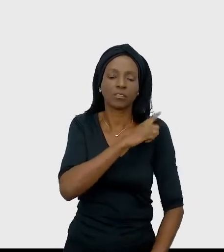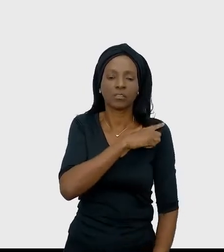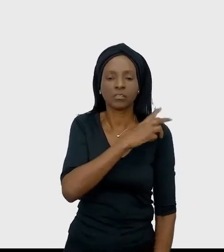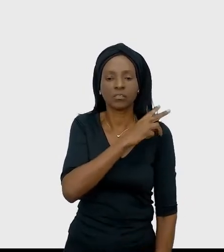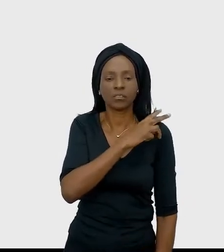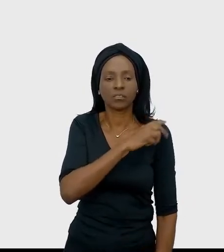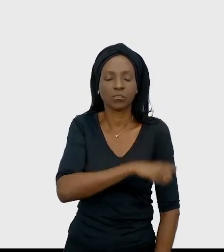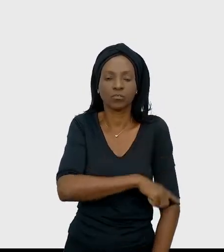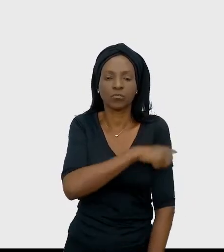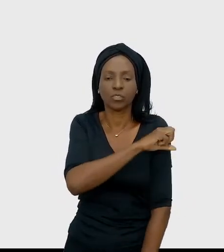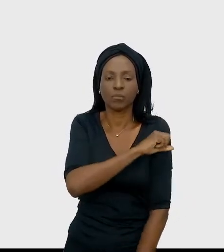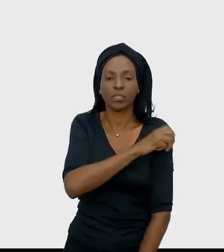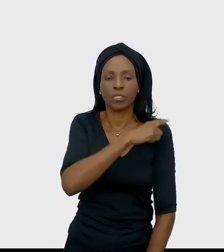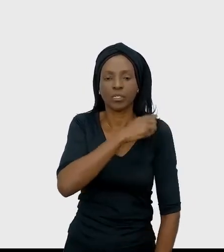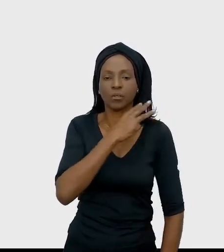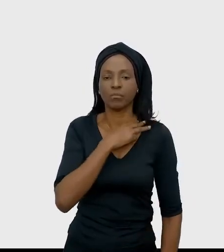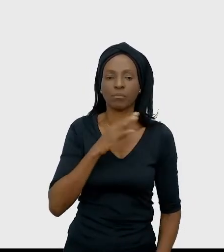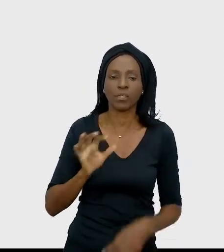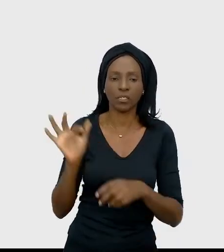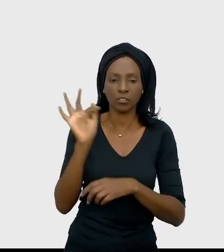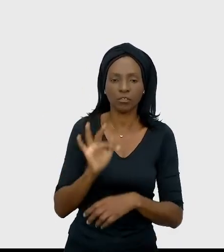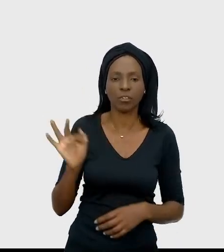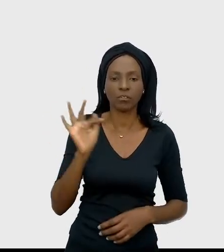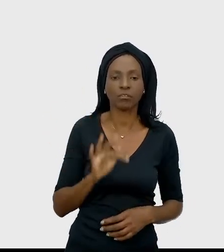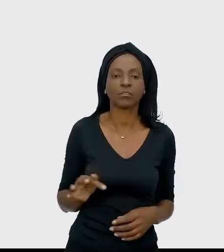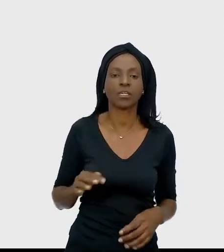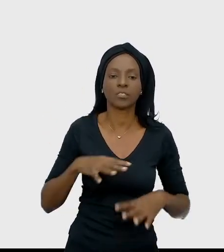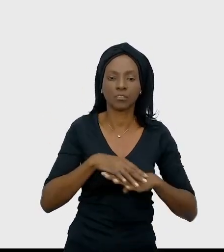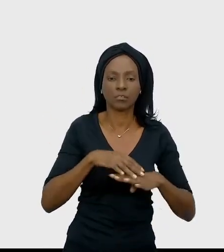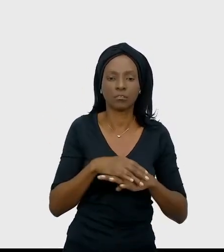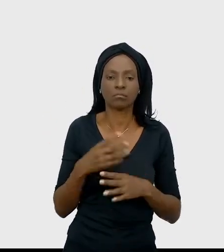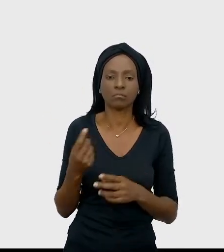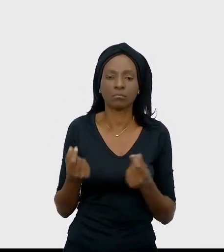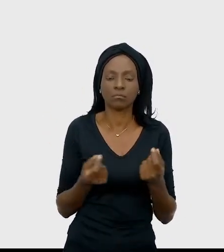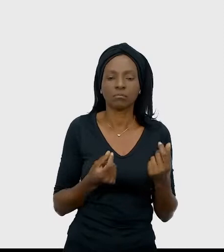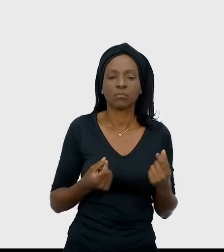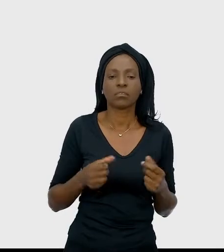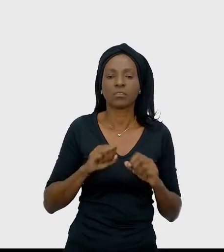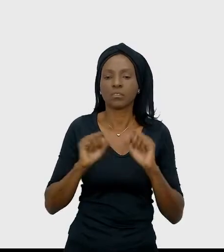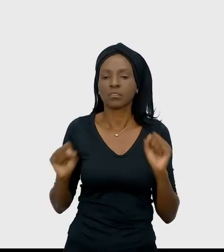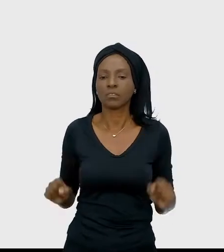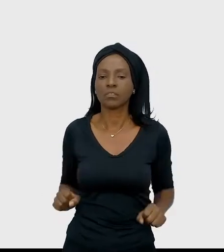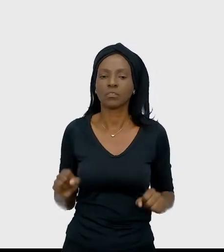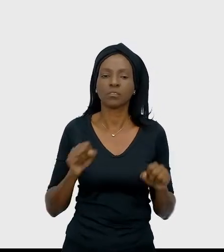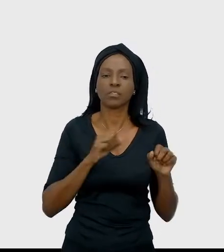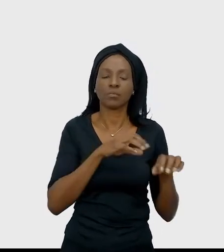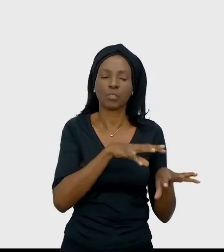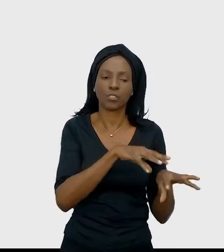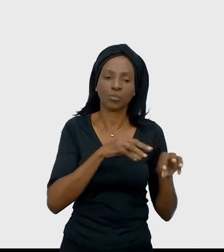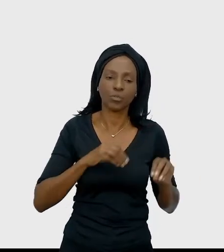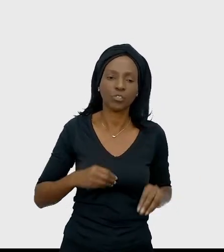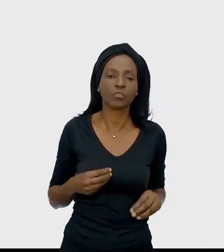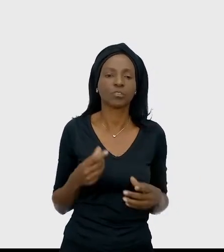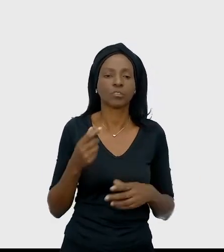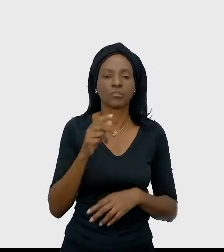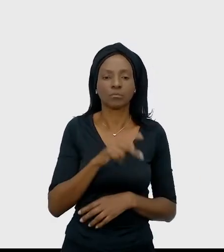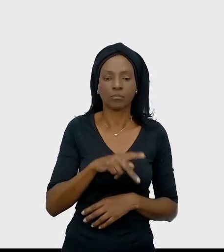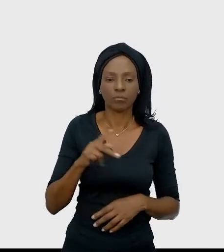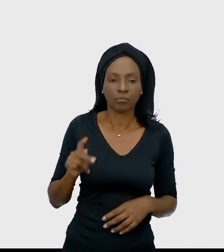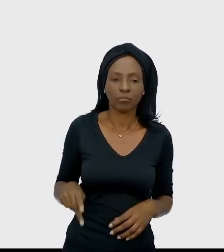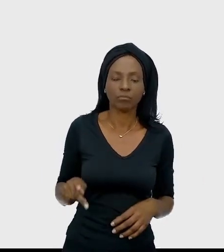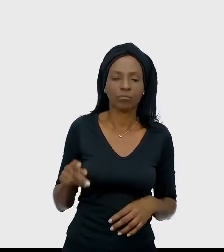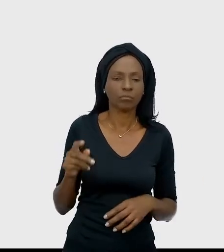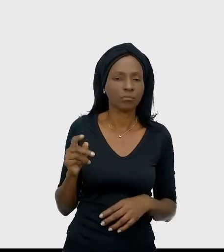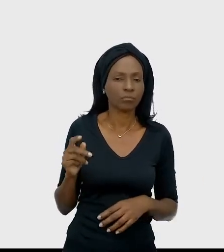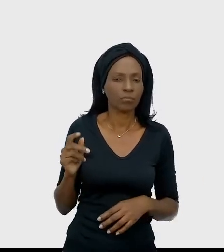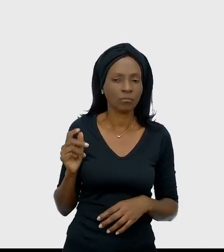do Brasil. Matemática Financeira, Sistemas de Amortização. O professor aí é Ulisses